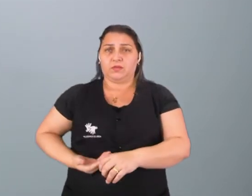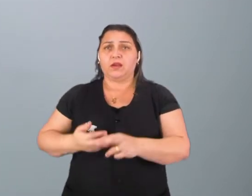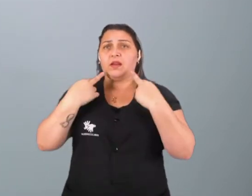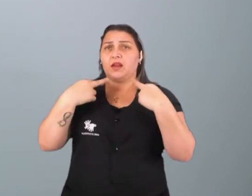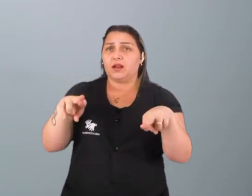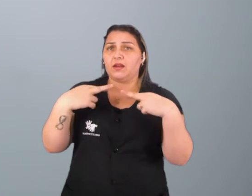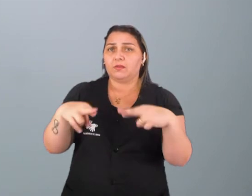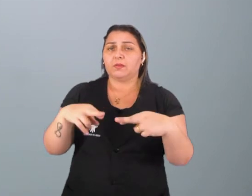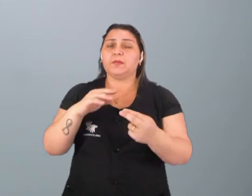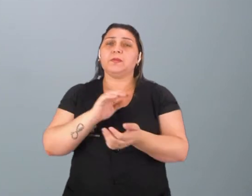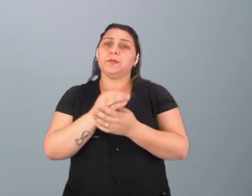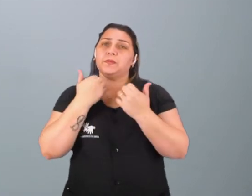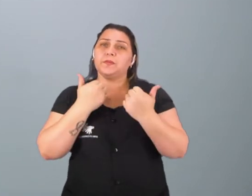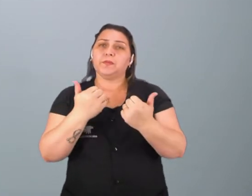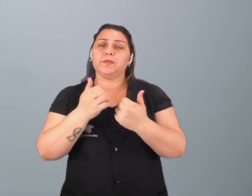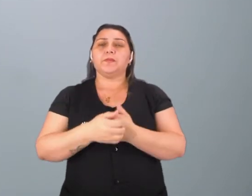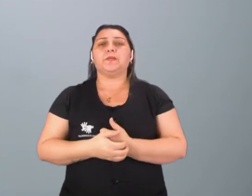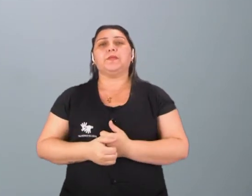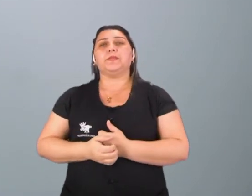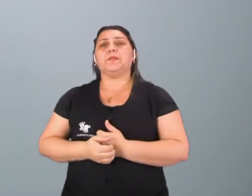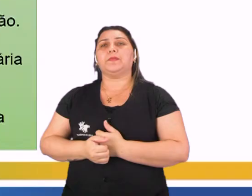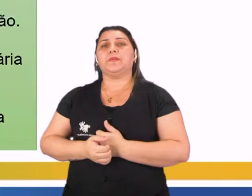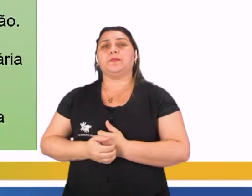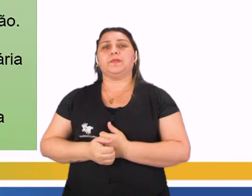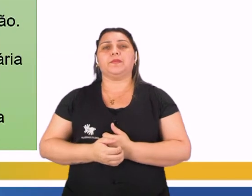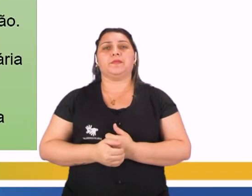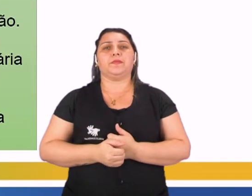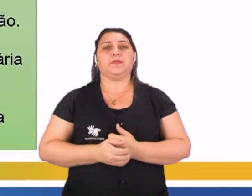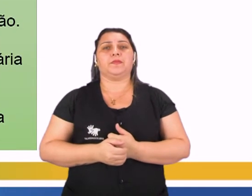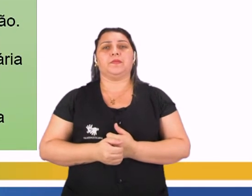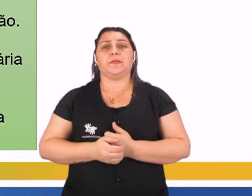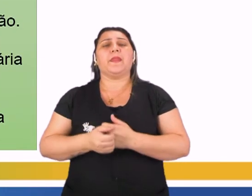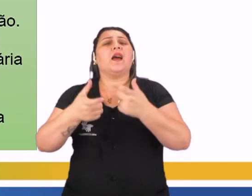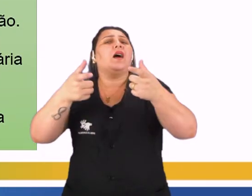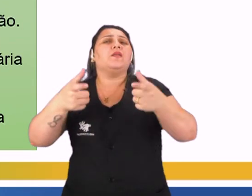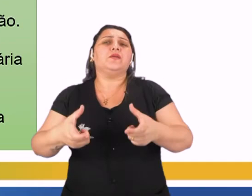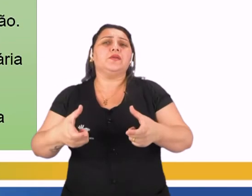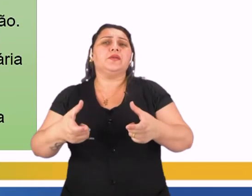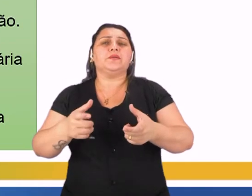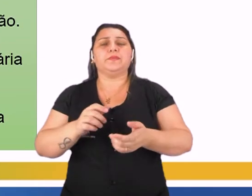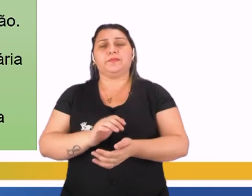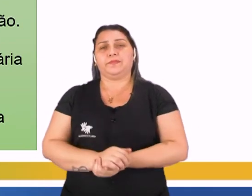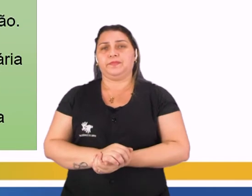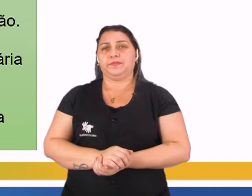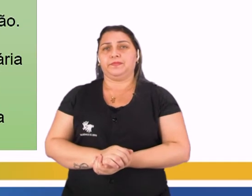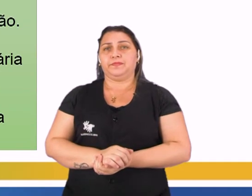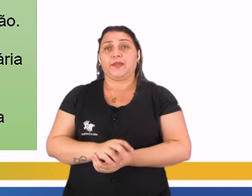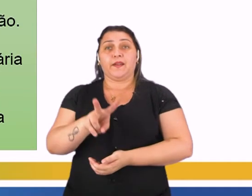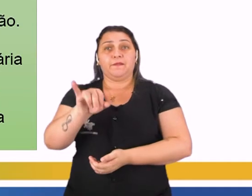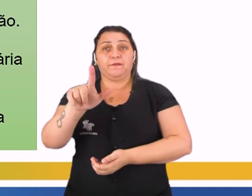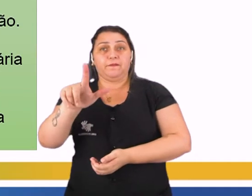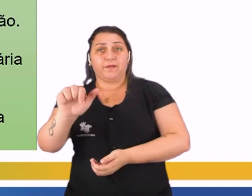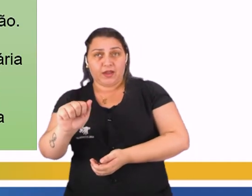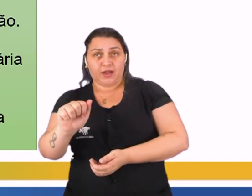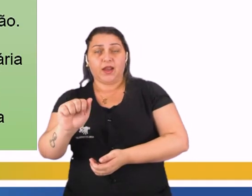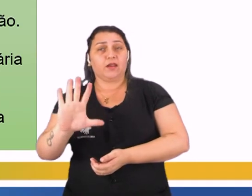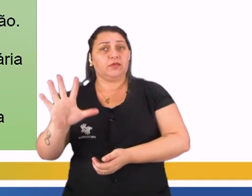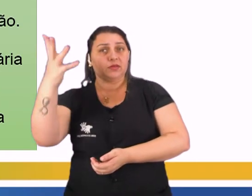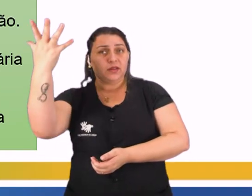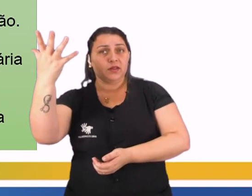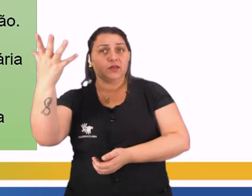importante. Antigamente os jornais eles eram impressos em folhas enormes, 3, 4 folhas, mas eram enormes,